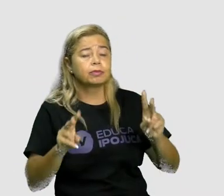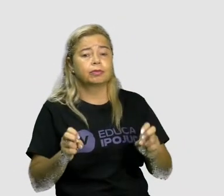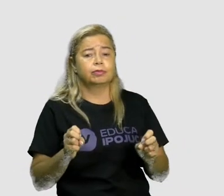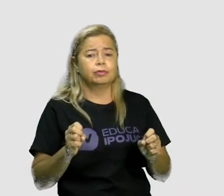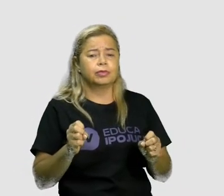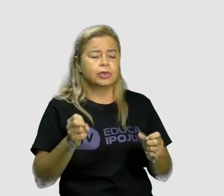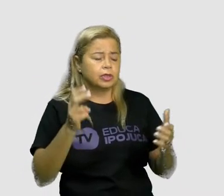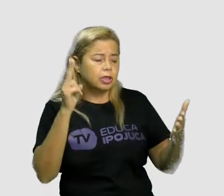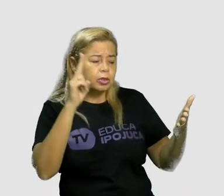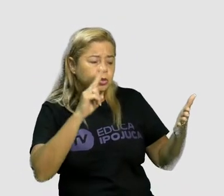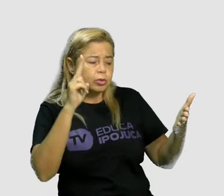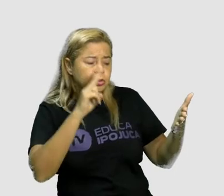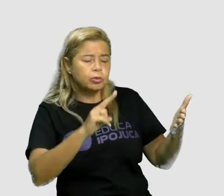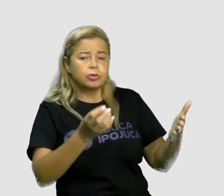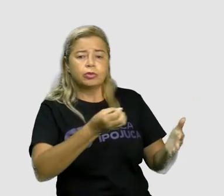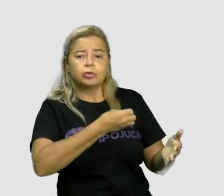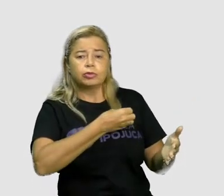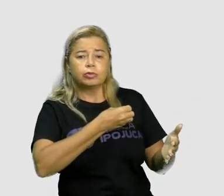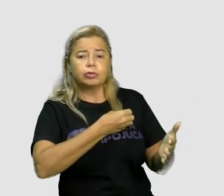25.010.